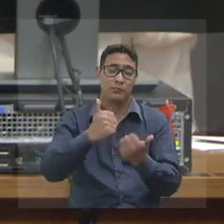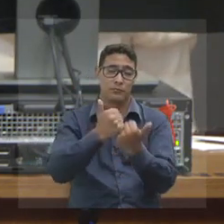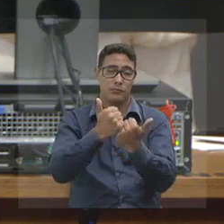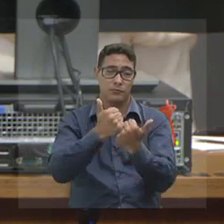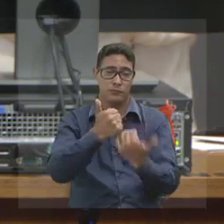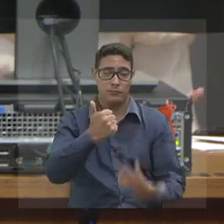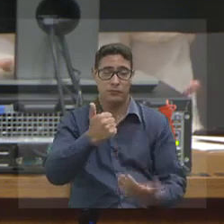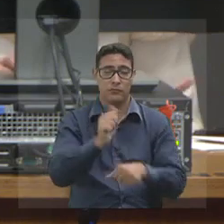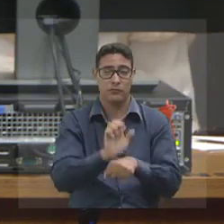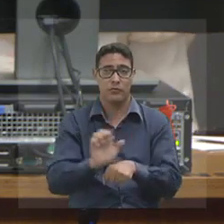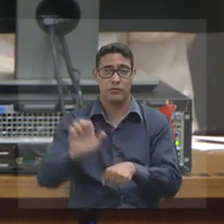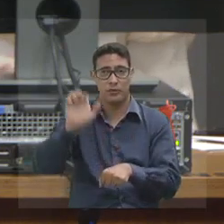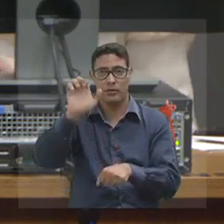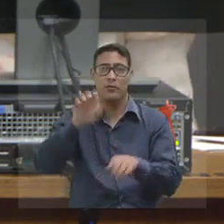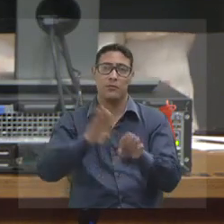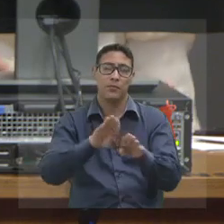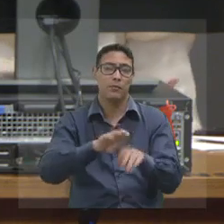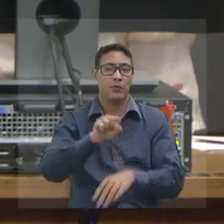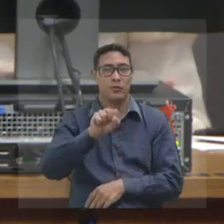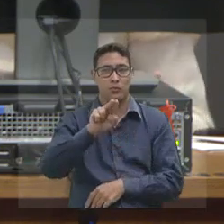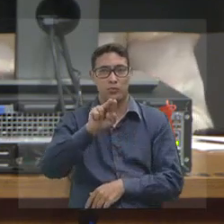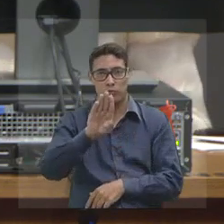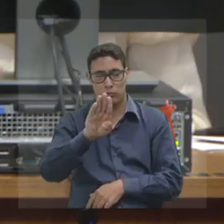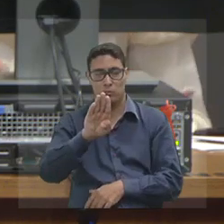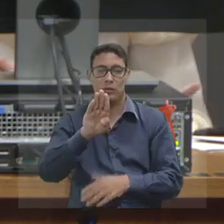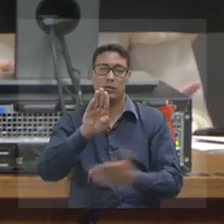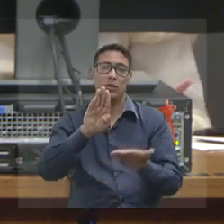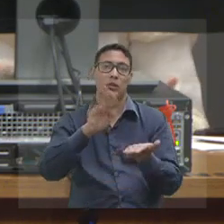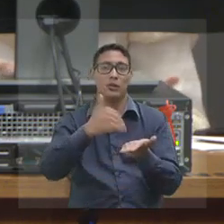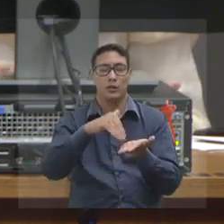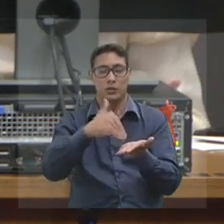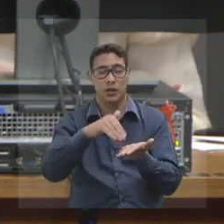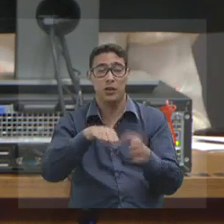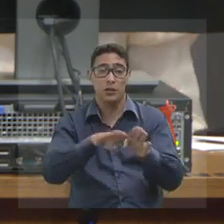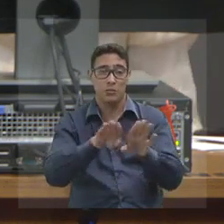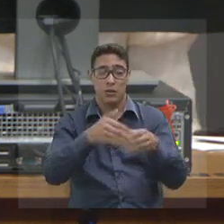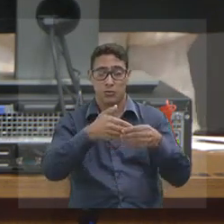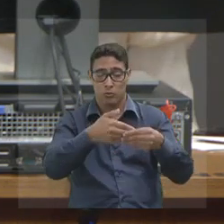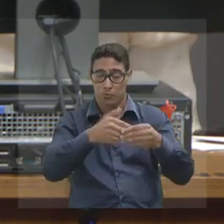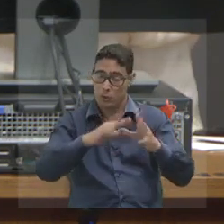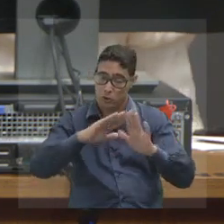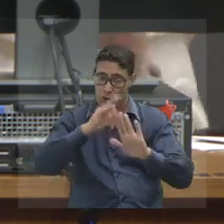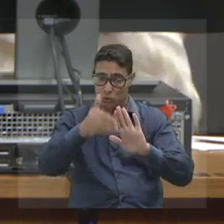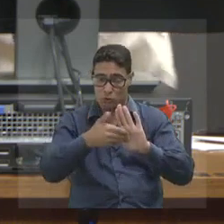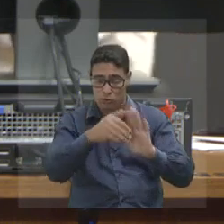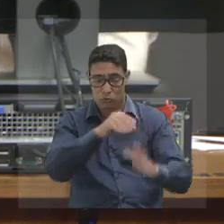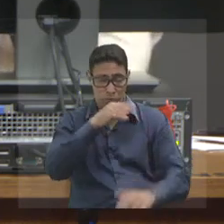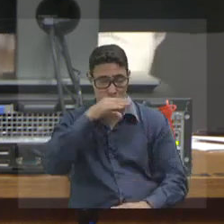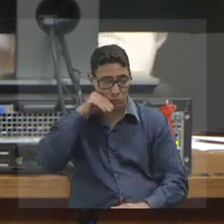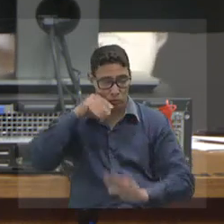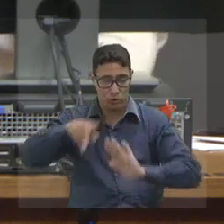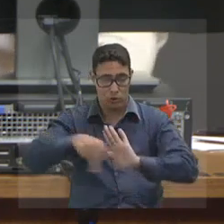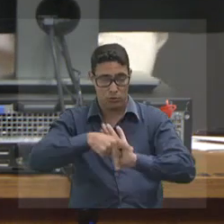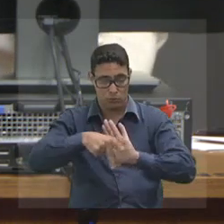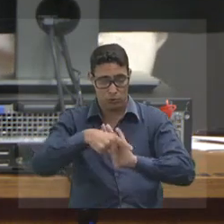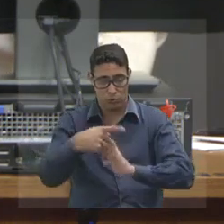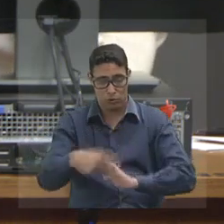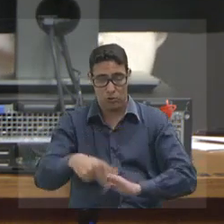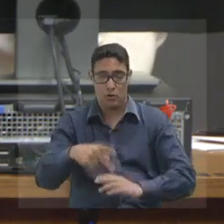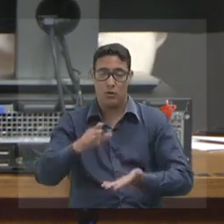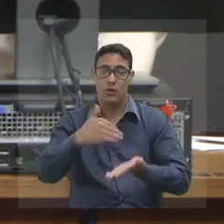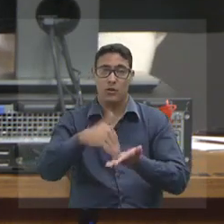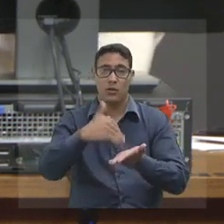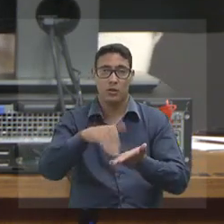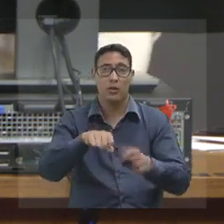nosso subsecretário no qual cumprimento todos os servidores né da secretaria quero comentar os demais deputados